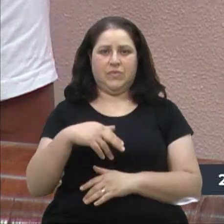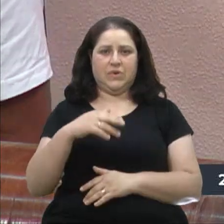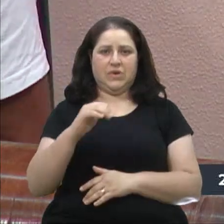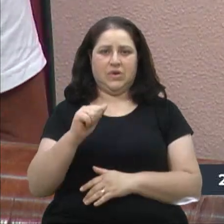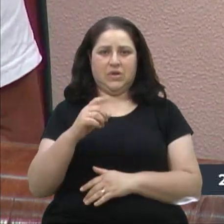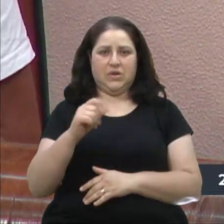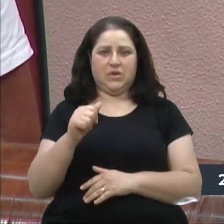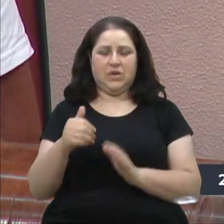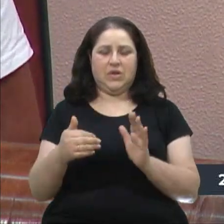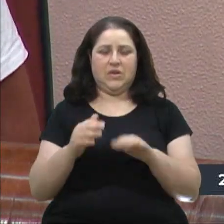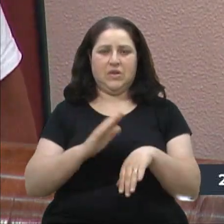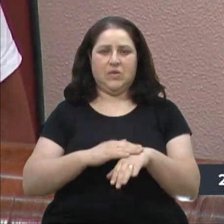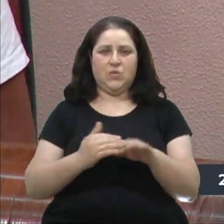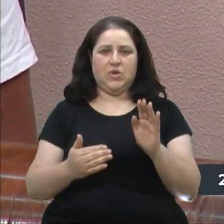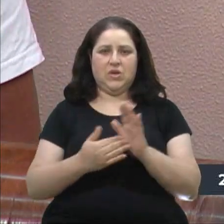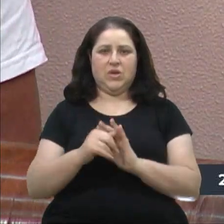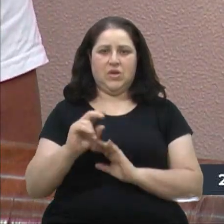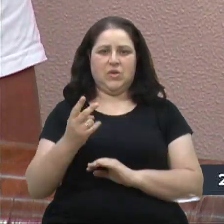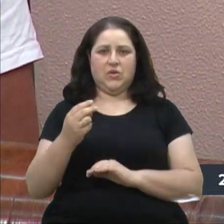Sim.